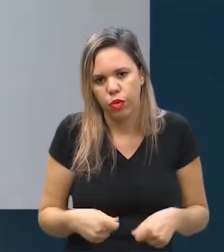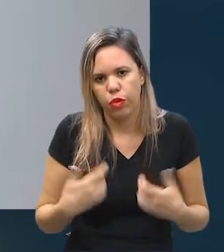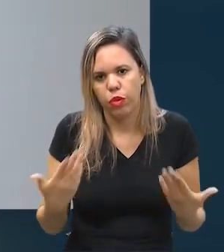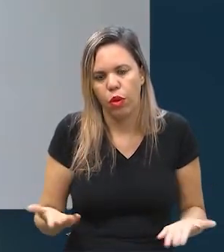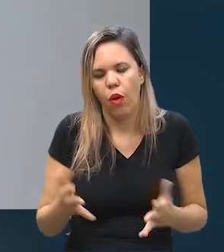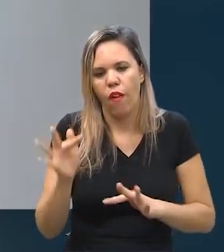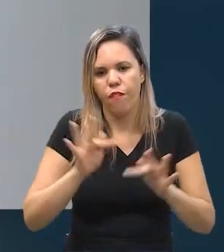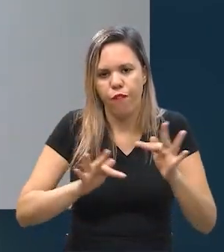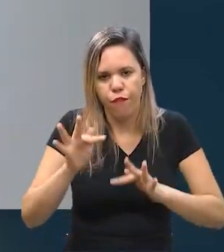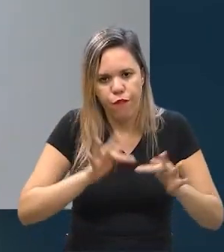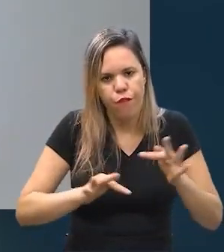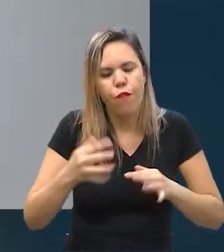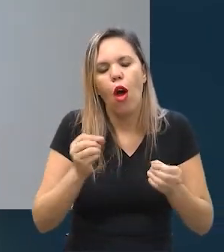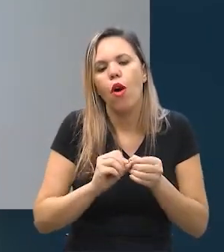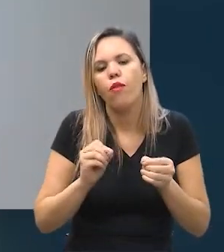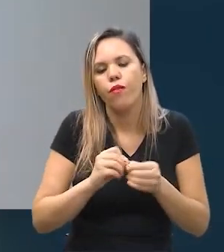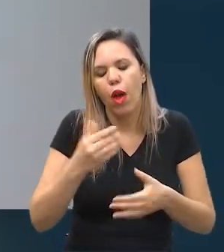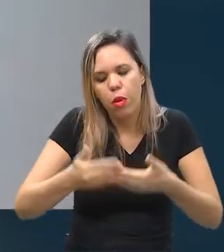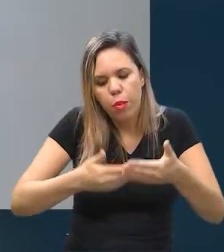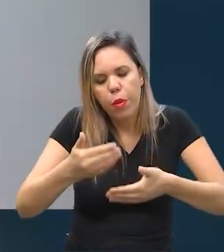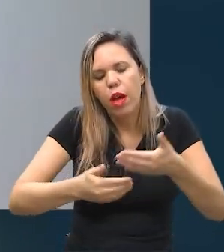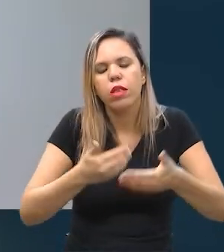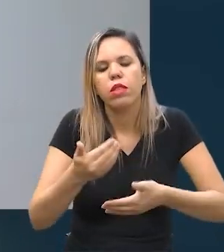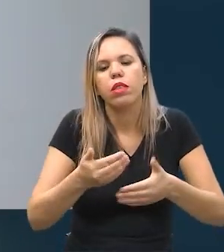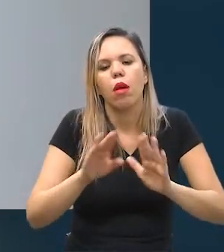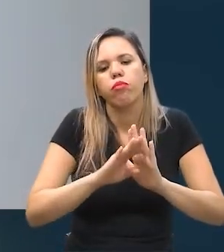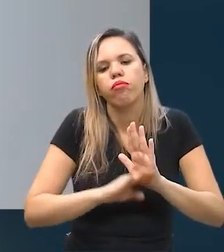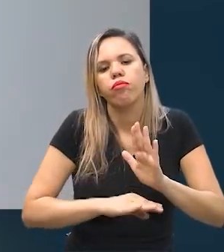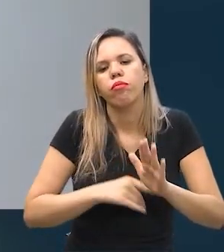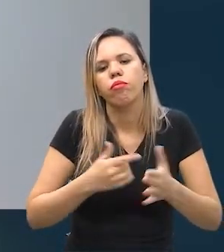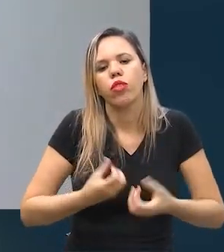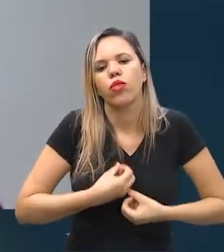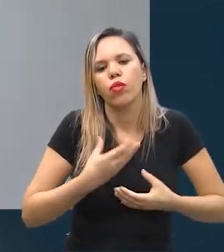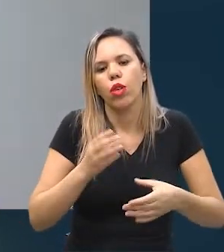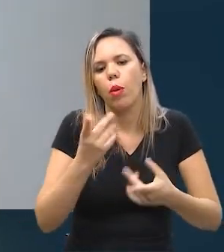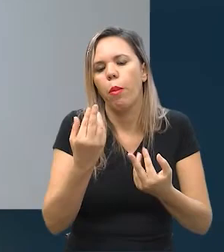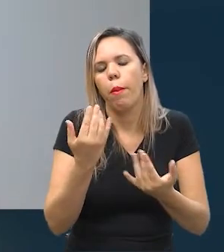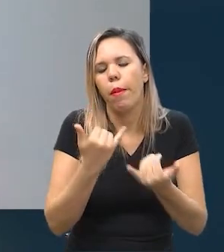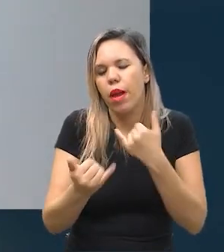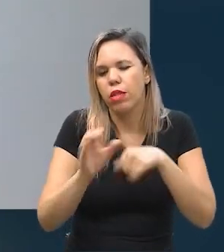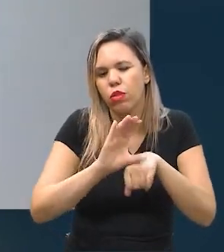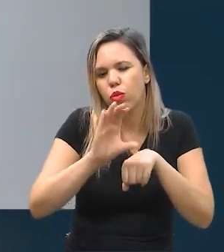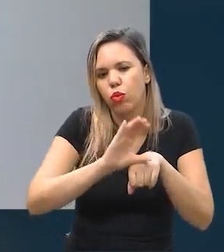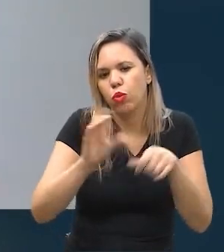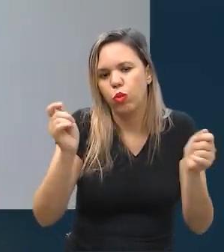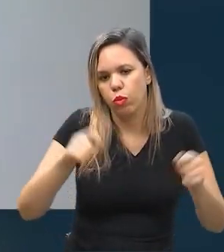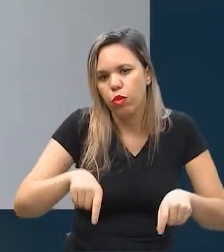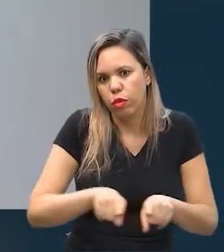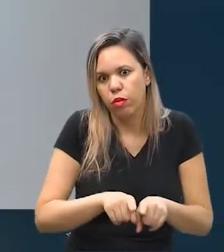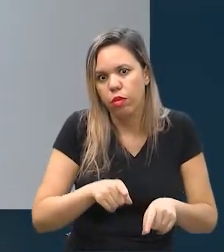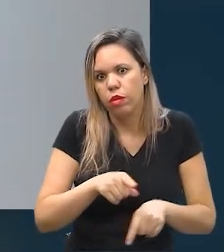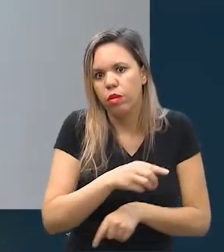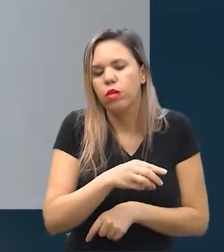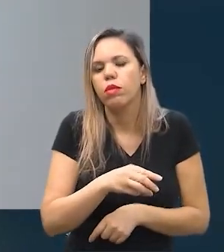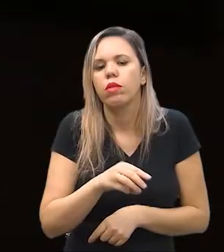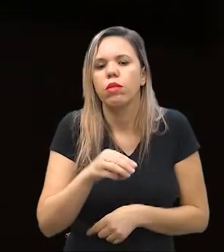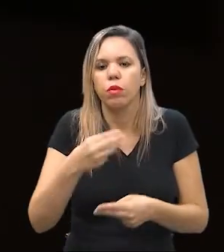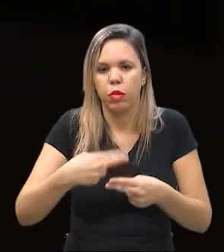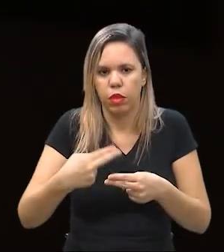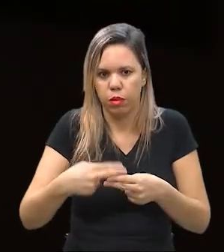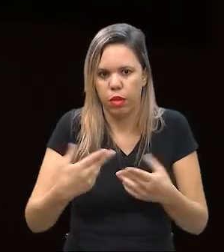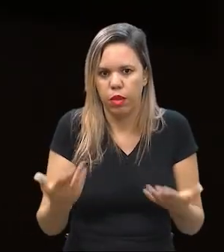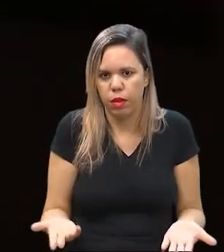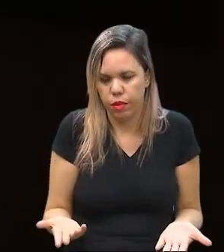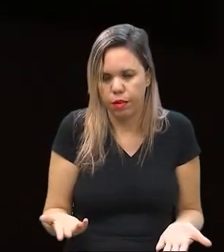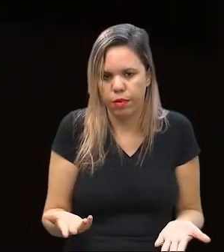é a formulação? Como é que eu faço? O passo a passo mesmo, procedimento em formato de curso. A gente tem essa possibilidade também pelo Sebrae. É só E